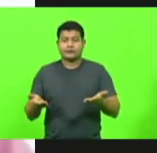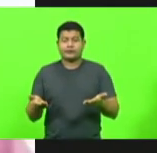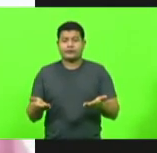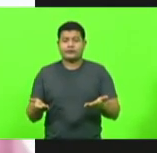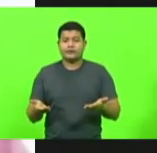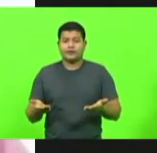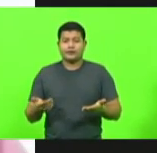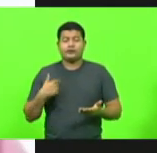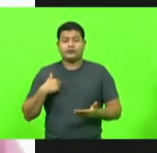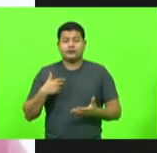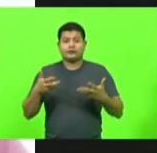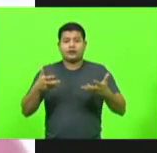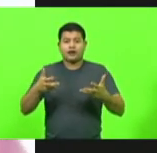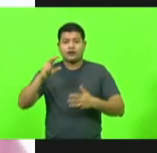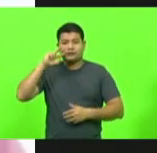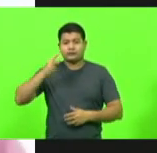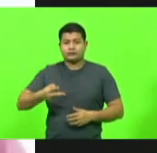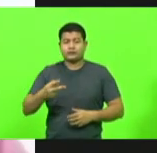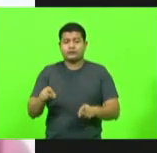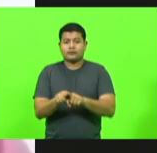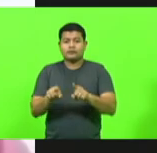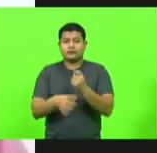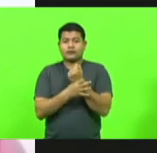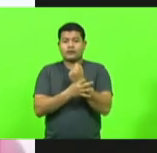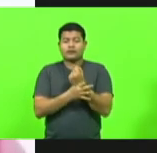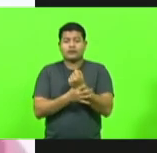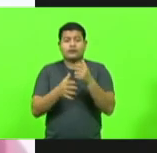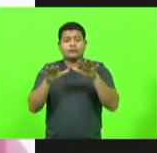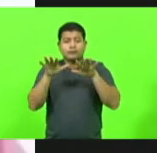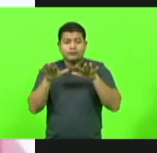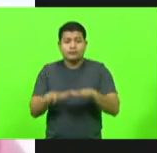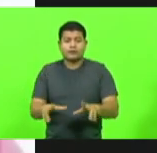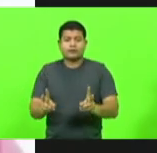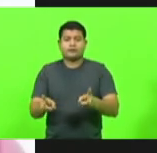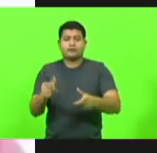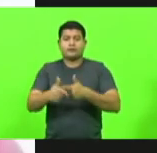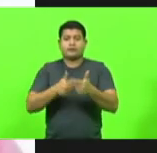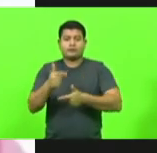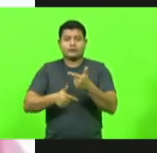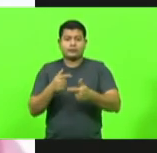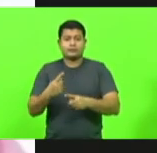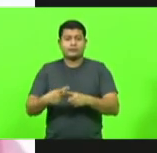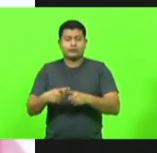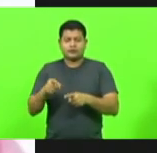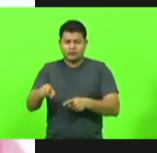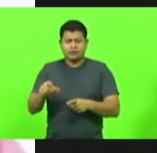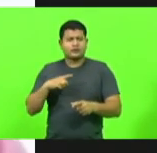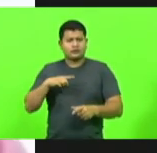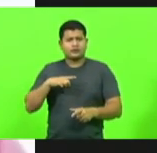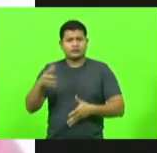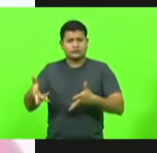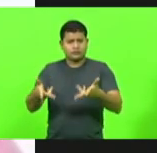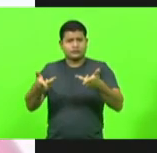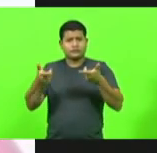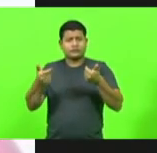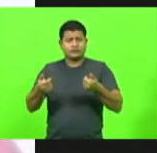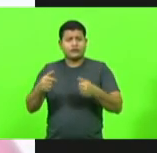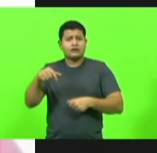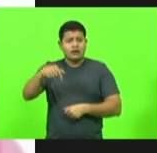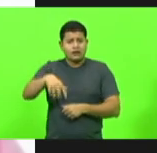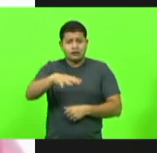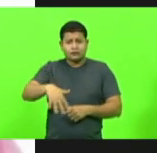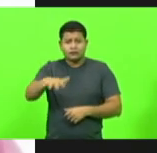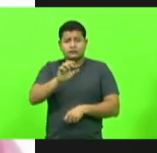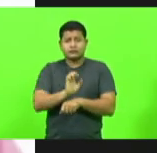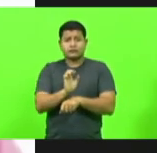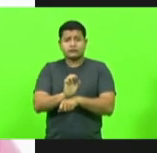esse reconhecimento e essa garantia da permanência por um trabalho que vem sendo feito com qualidade no nosso estado. Os